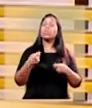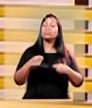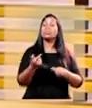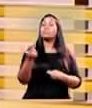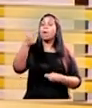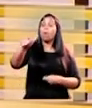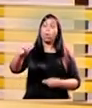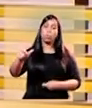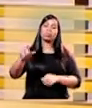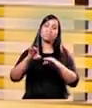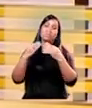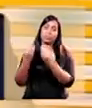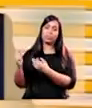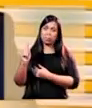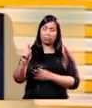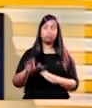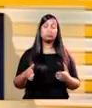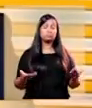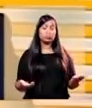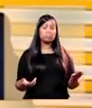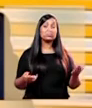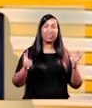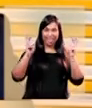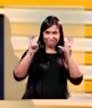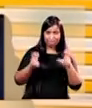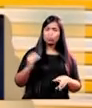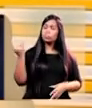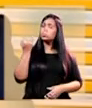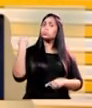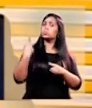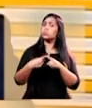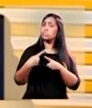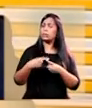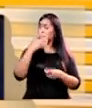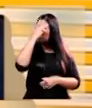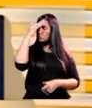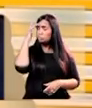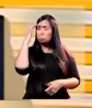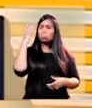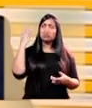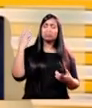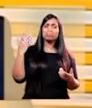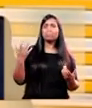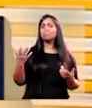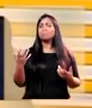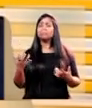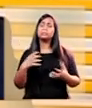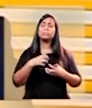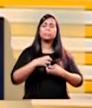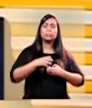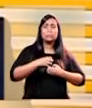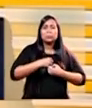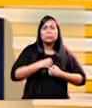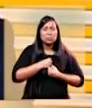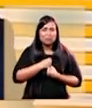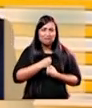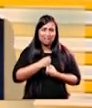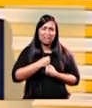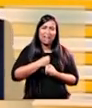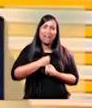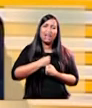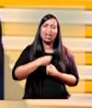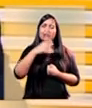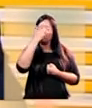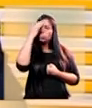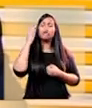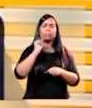uma substituta? Essa é uma questão muito importante, porque as pessoas, às vezes, elas ficam até angustiadas, e nós entendemos